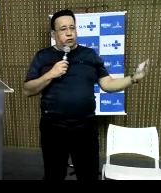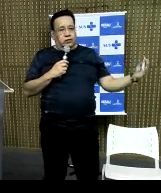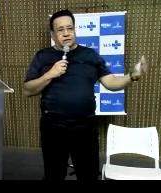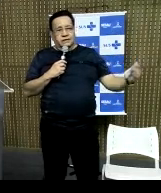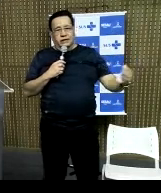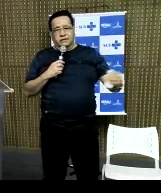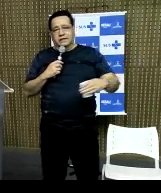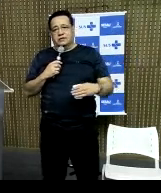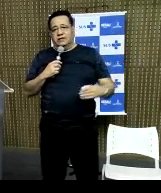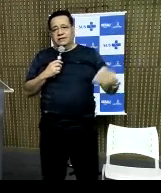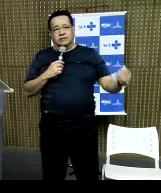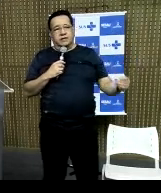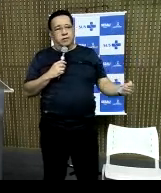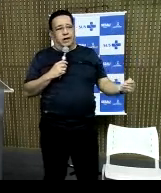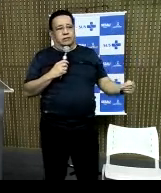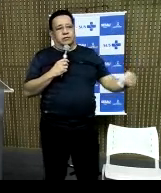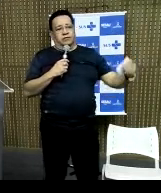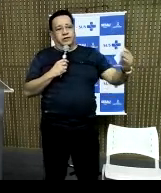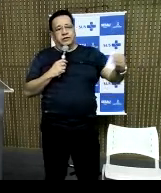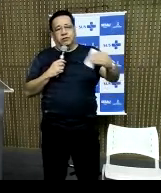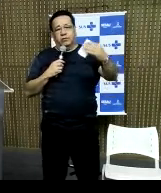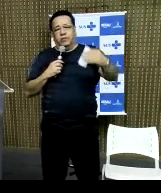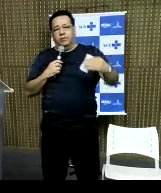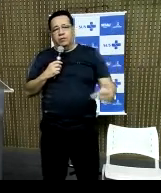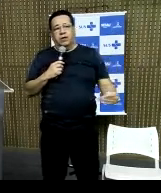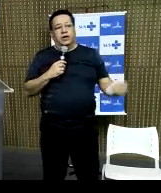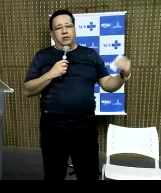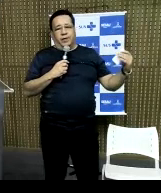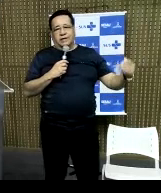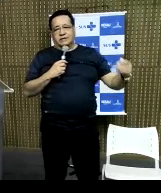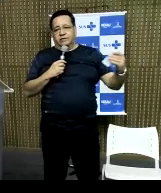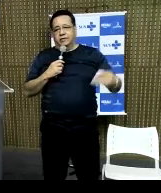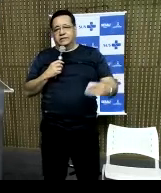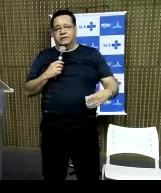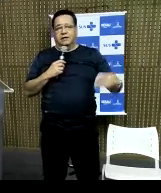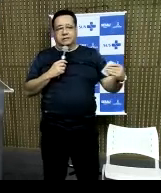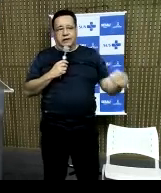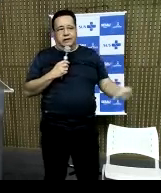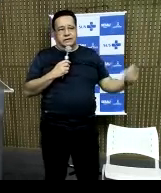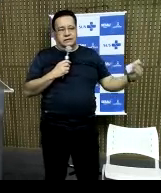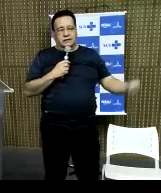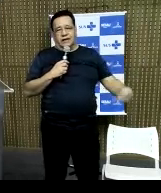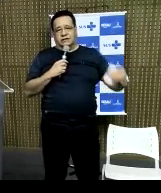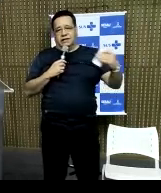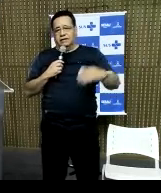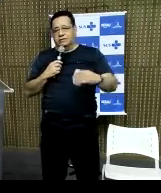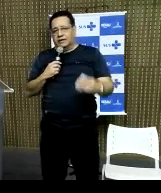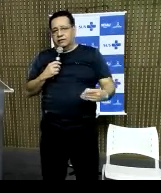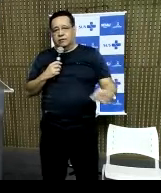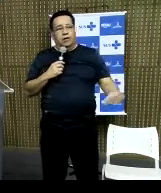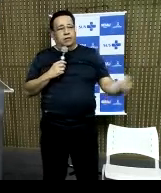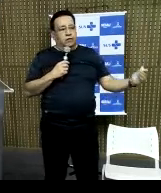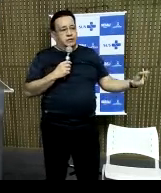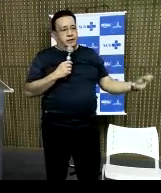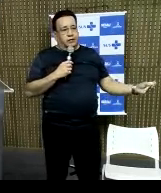Que todas as vezes, antes de iniciar esse trabalho, quando eu vejo que tem um grupo bom, eu passo as informações. Não tem necessidade de chegar tão